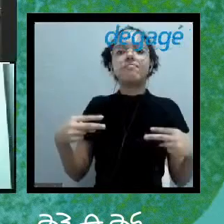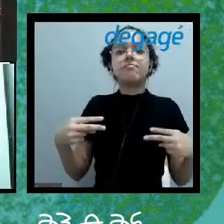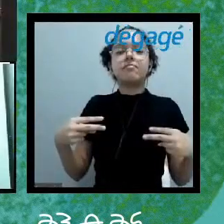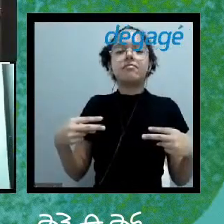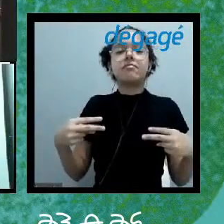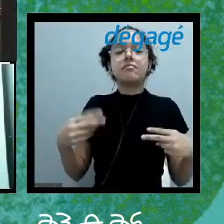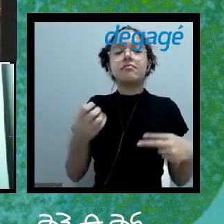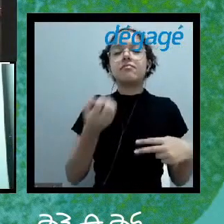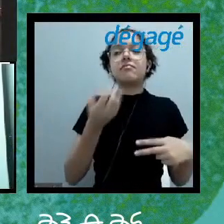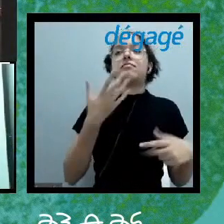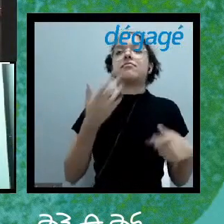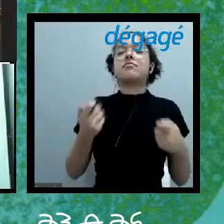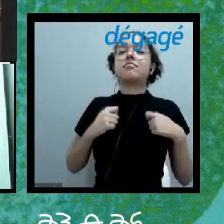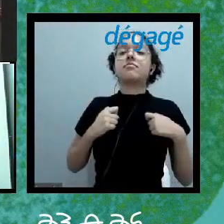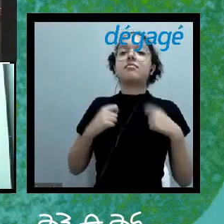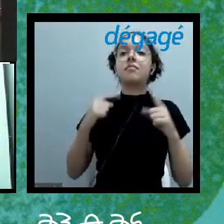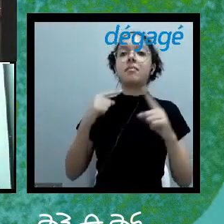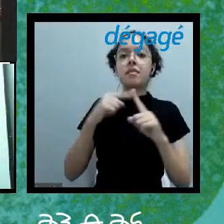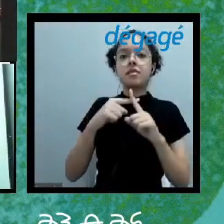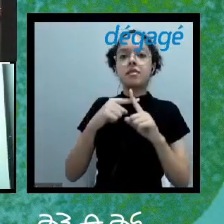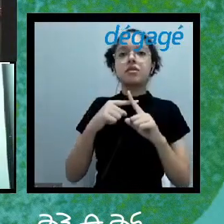Assim, tudo aquilo fazia